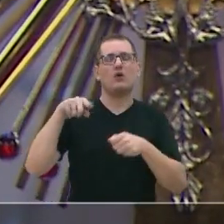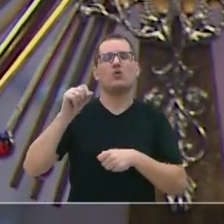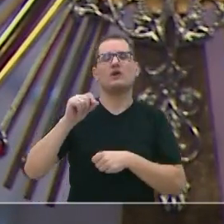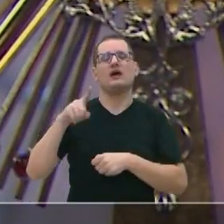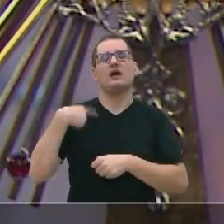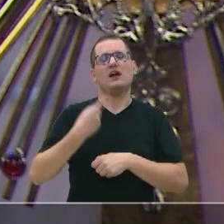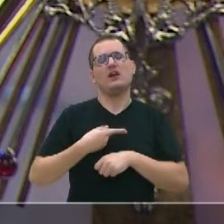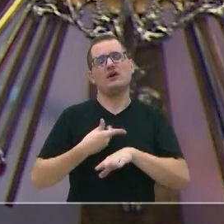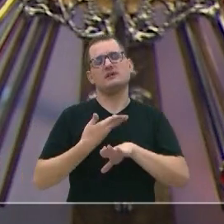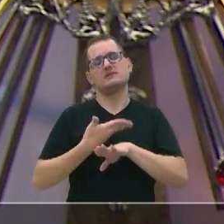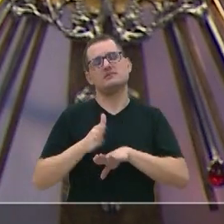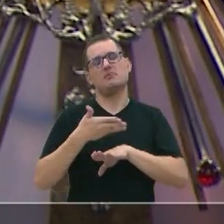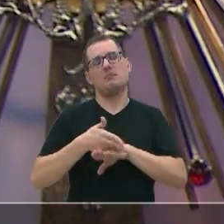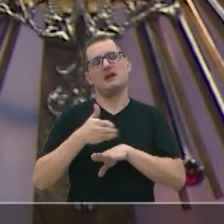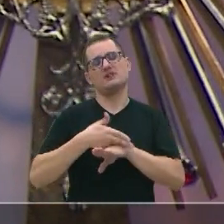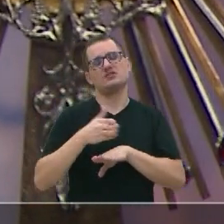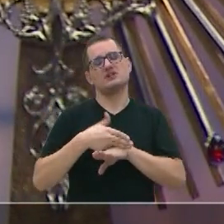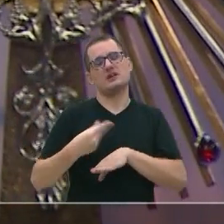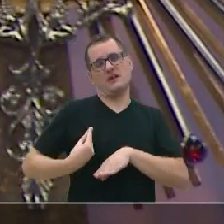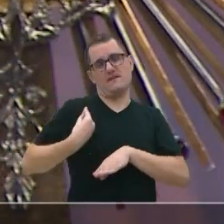de santidade.